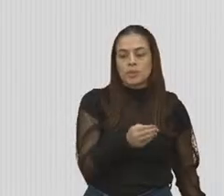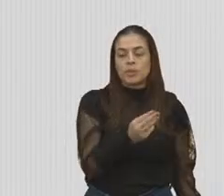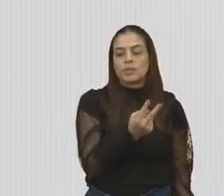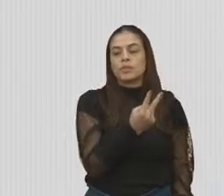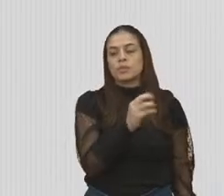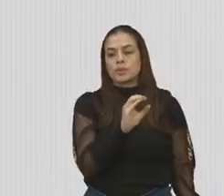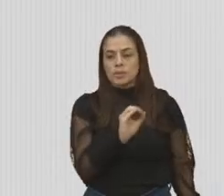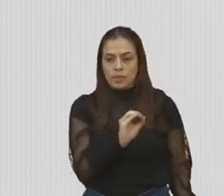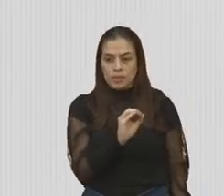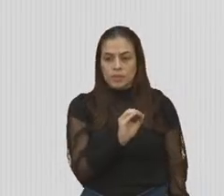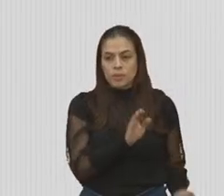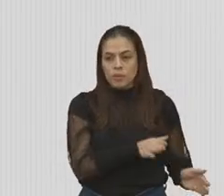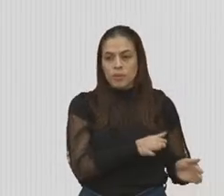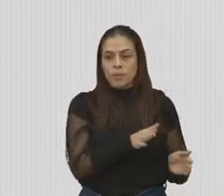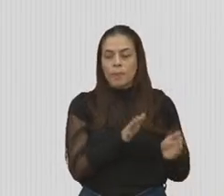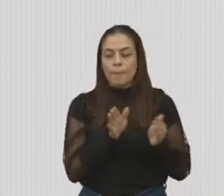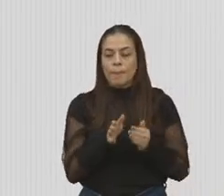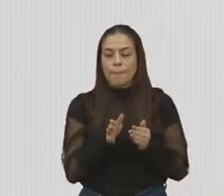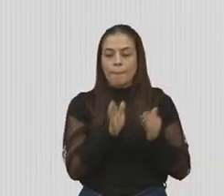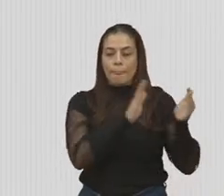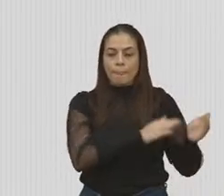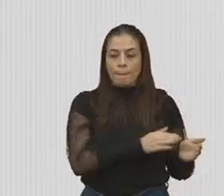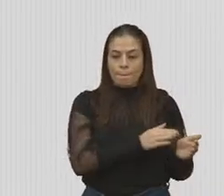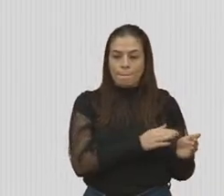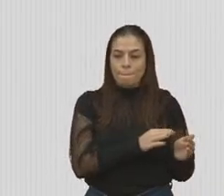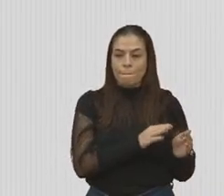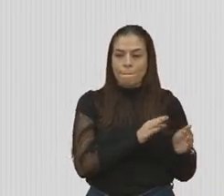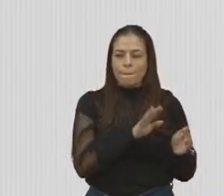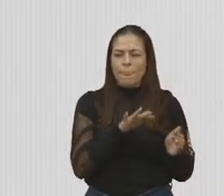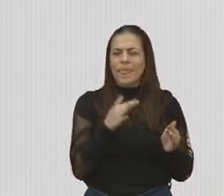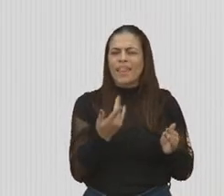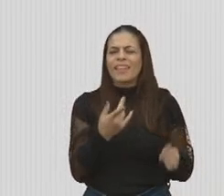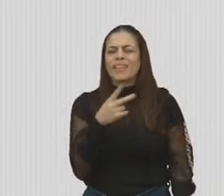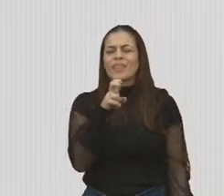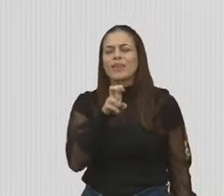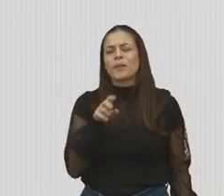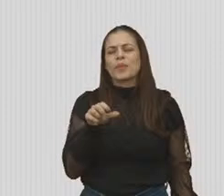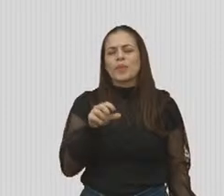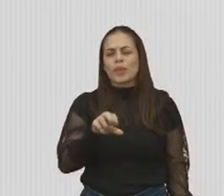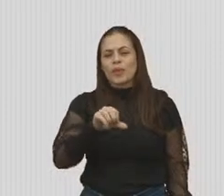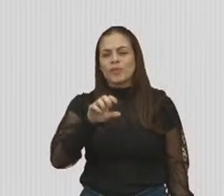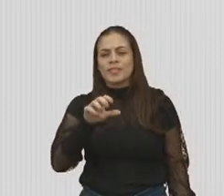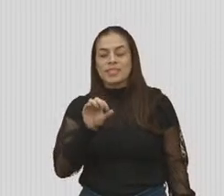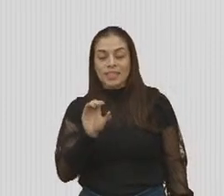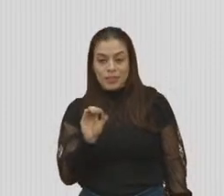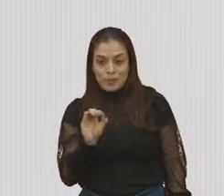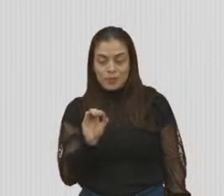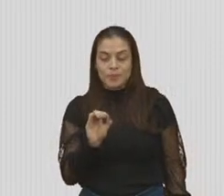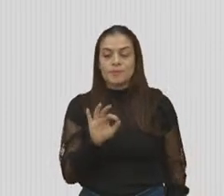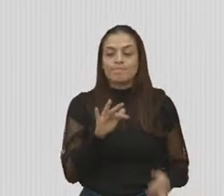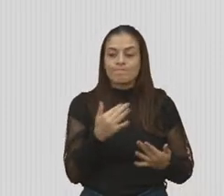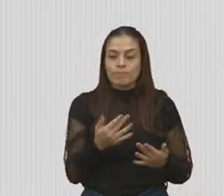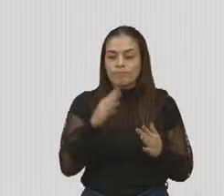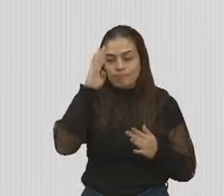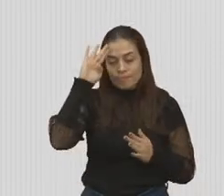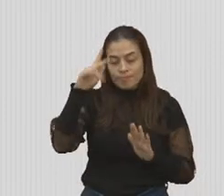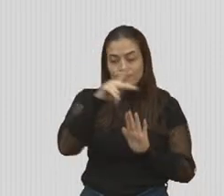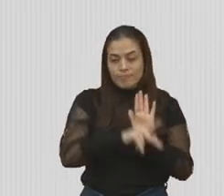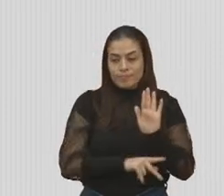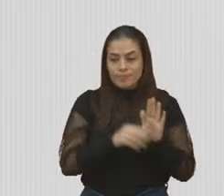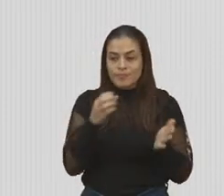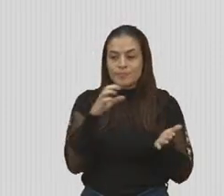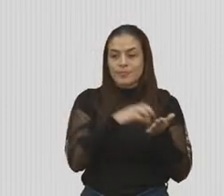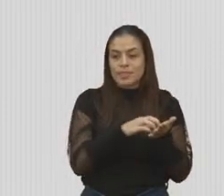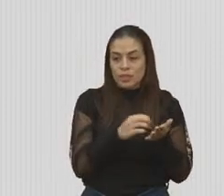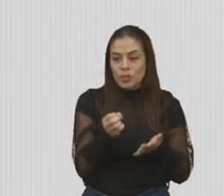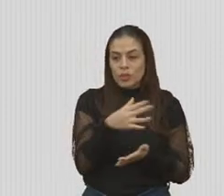previsto para esse ano para 5 milhões e 900 para 2026. Os principais projetos: implantação do novo